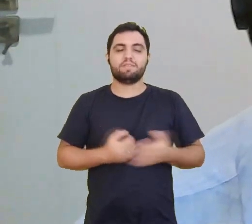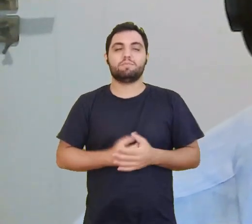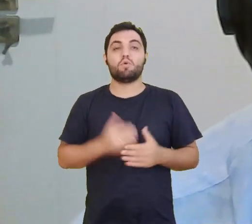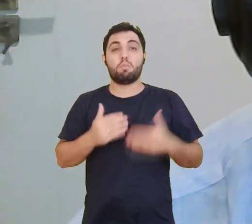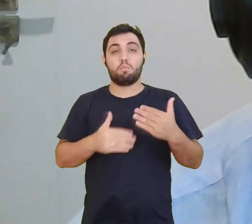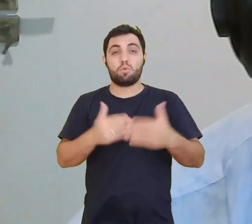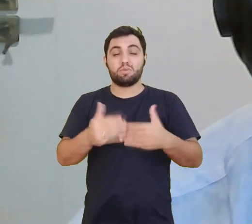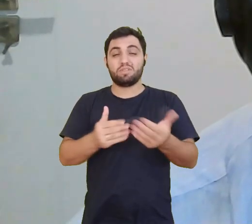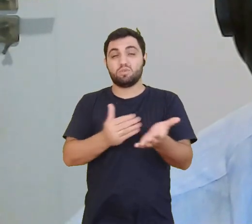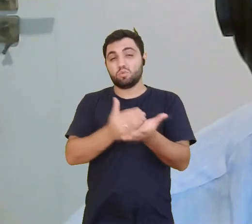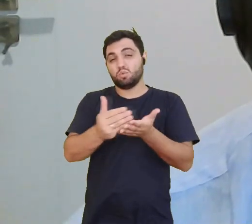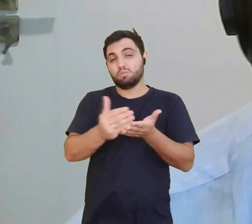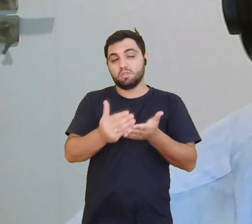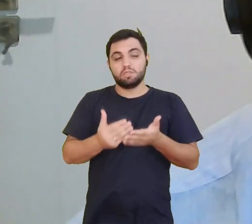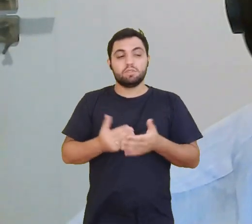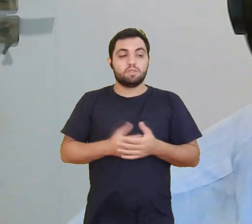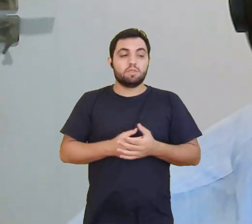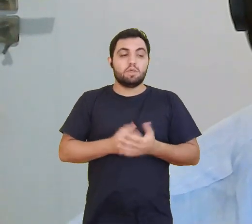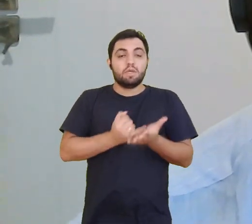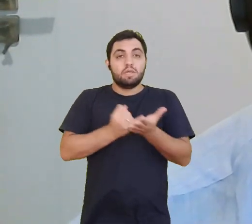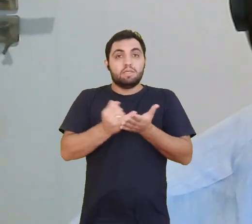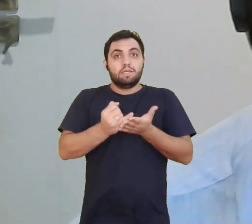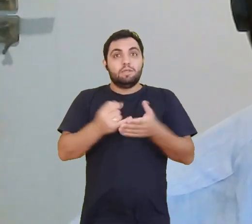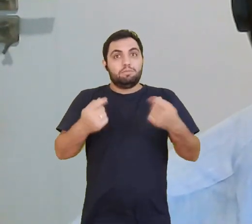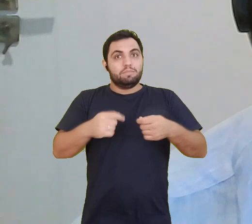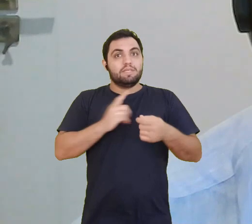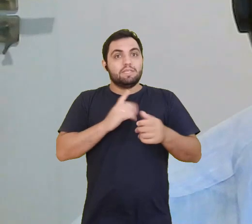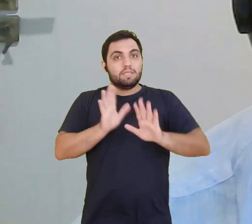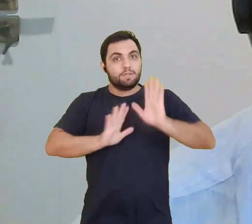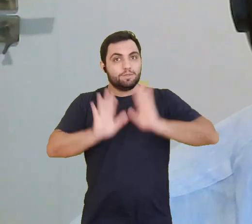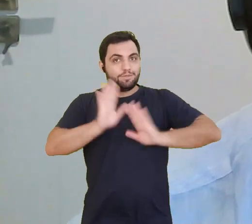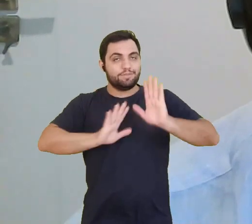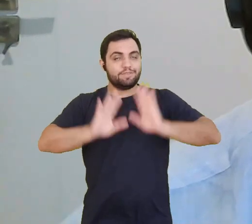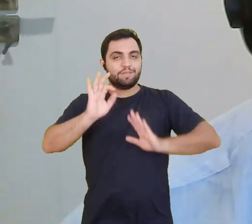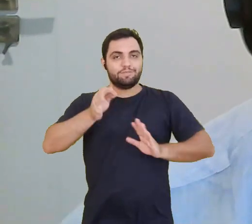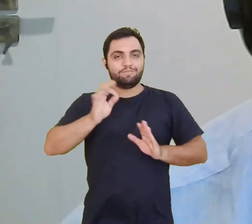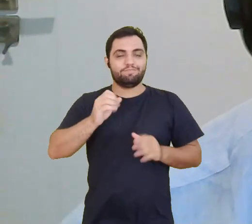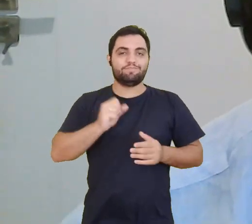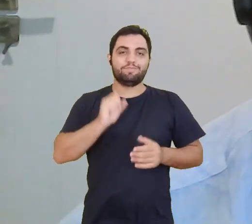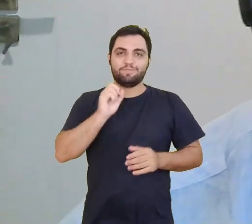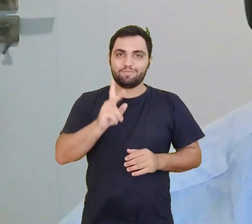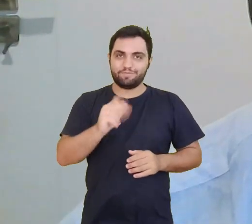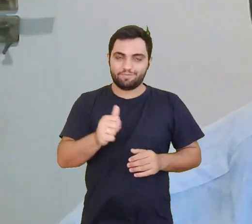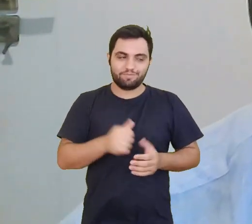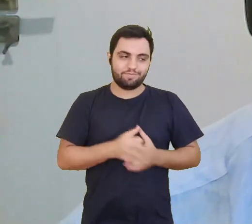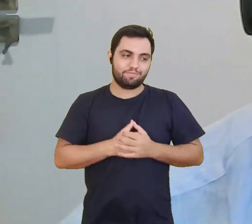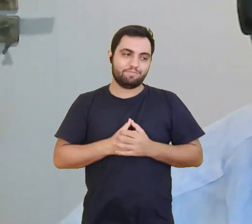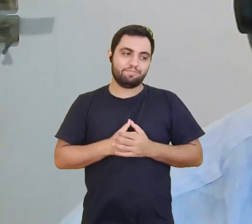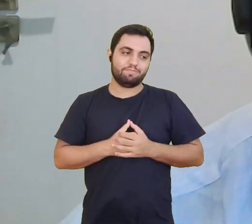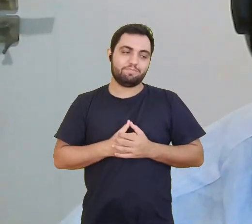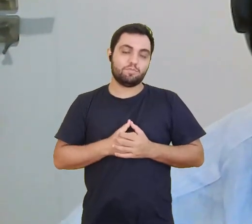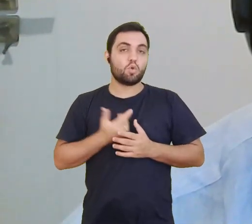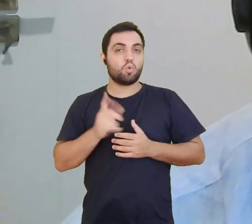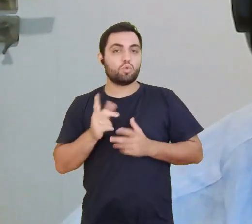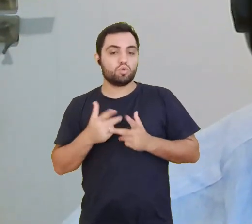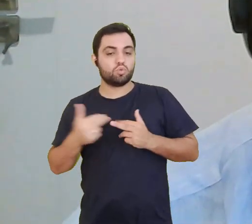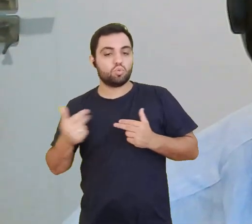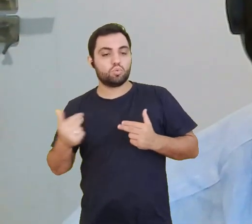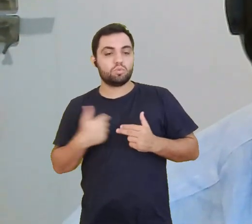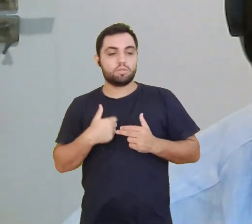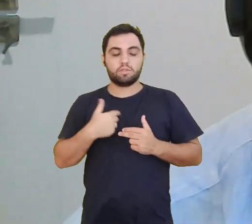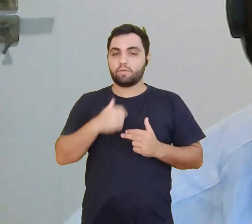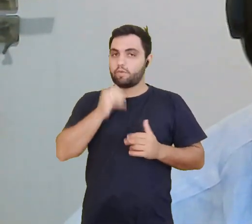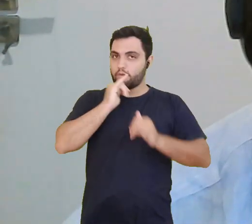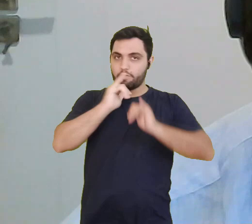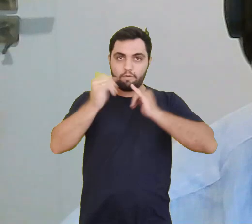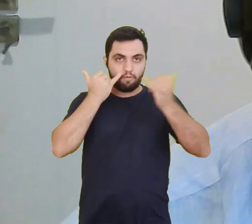ajuste inicial é bom fazer com muito cuidado, ok? Bom, e outras coisas que eu não